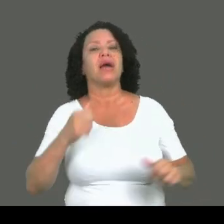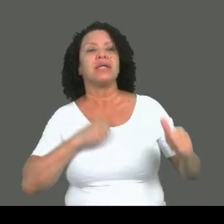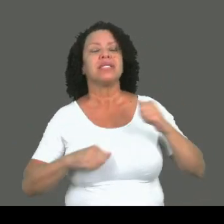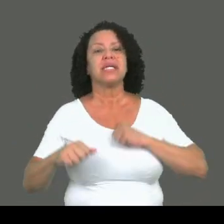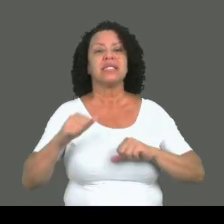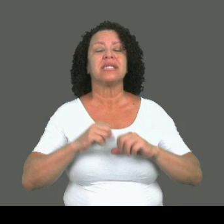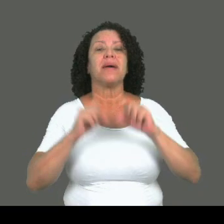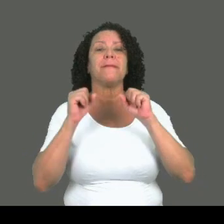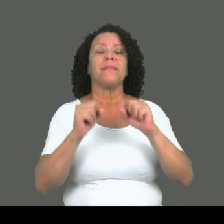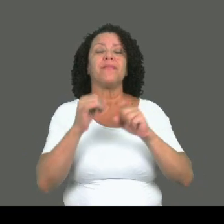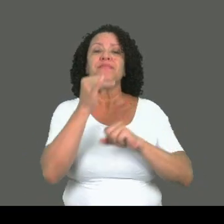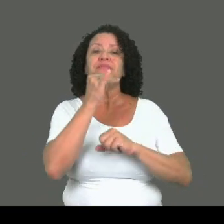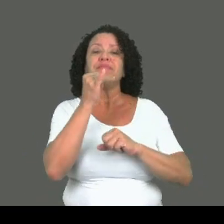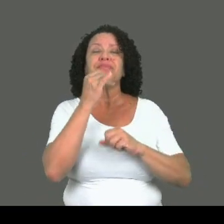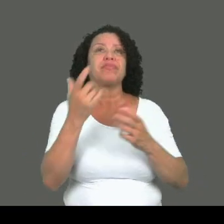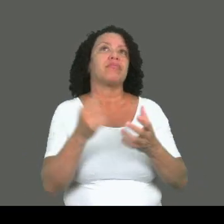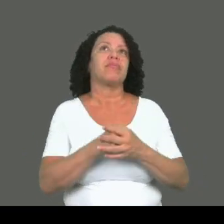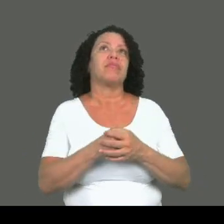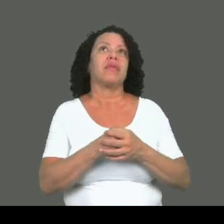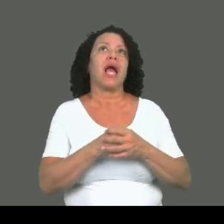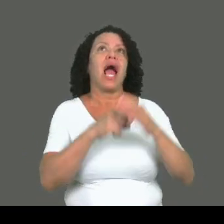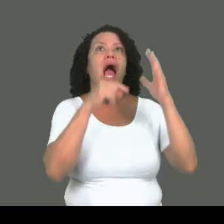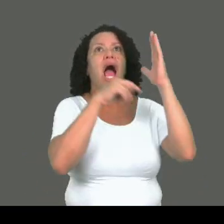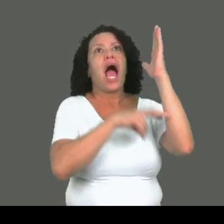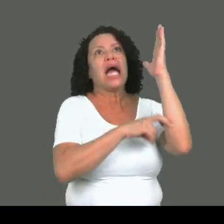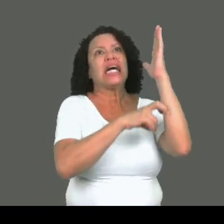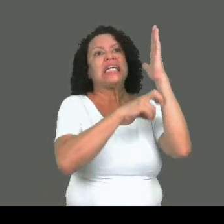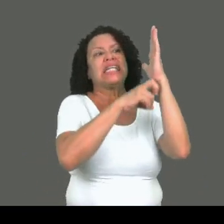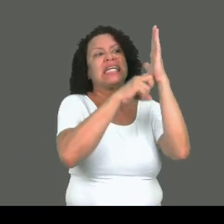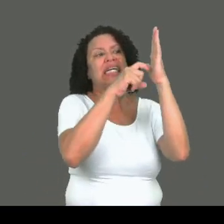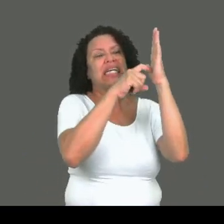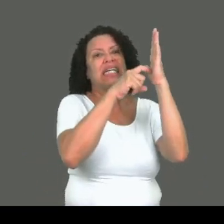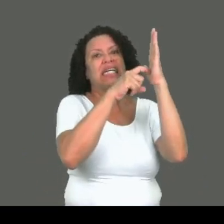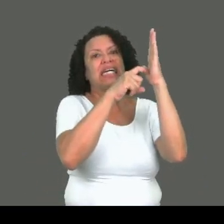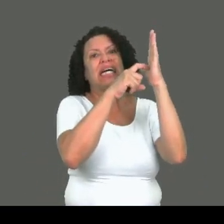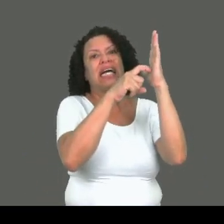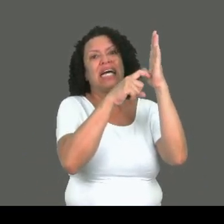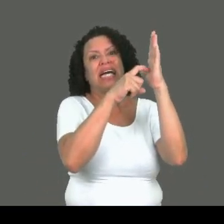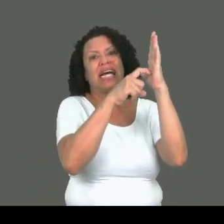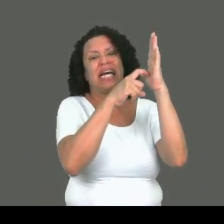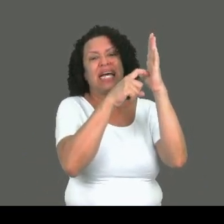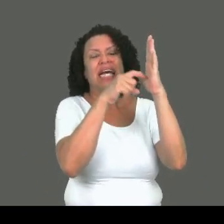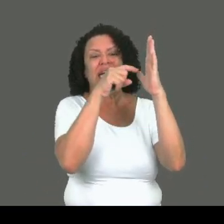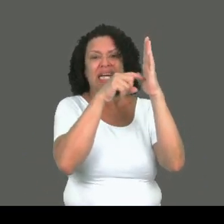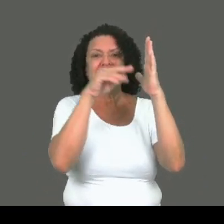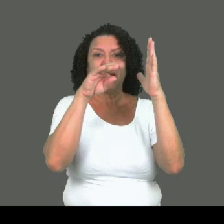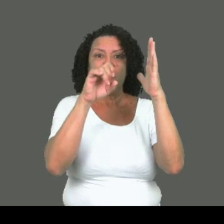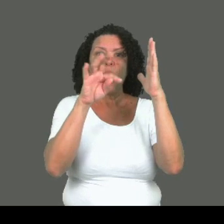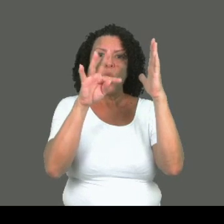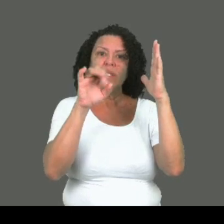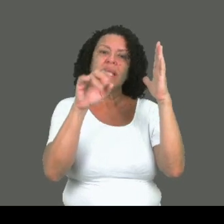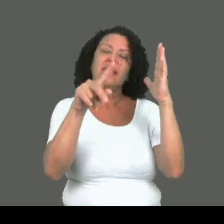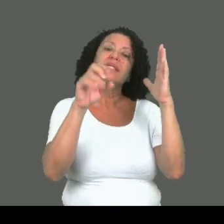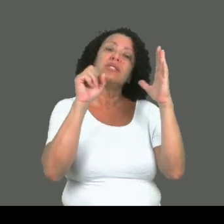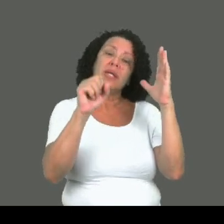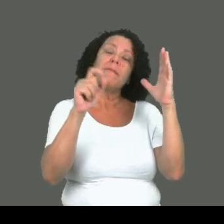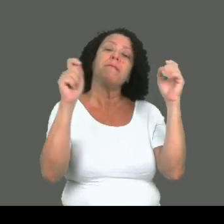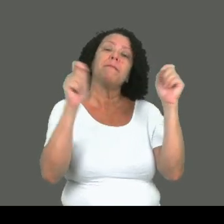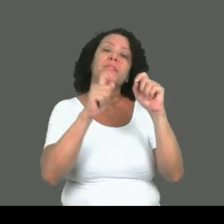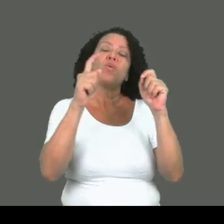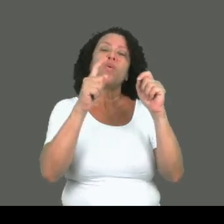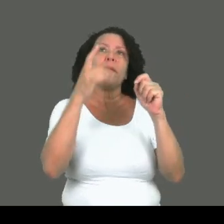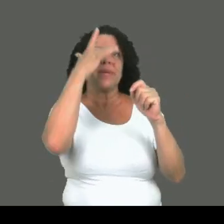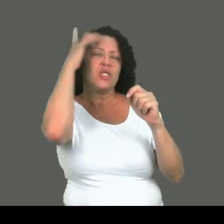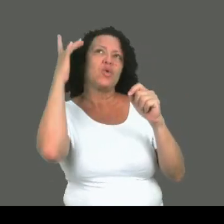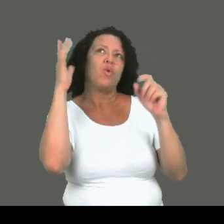estar aqui na base da montanha. Se você ficar circulando aqui, pode ser que você se torne uma pessoa